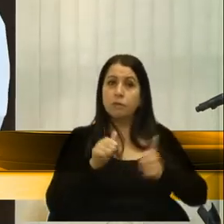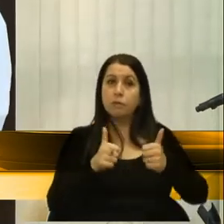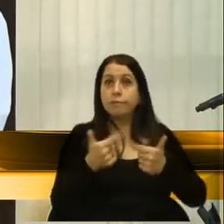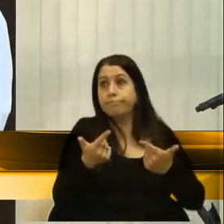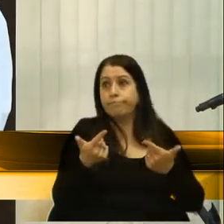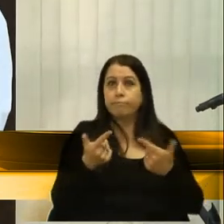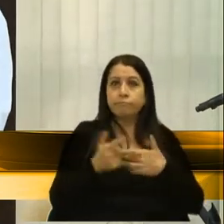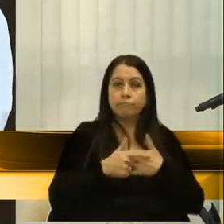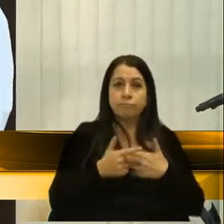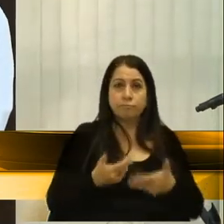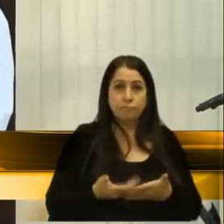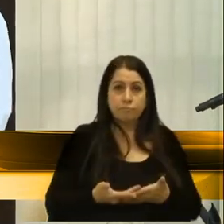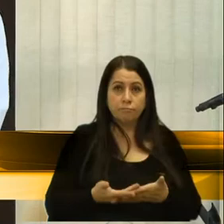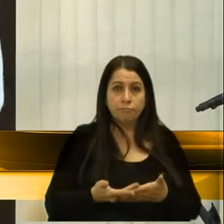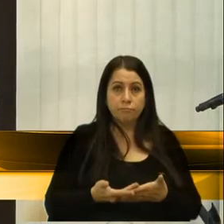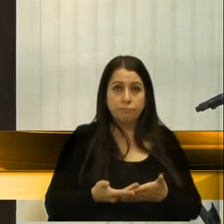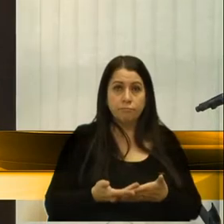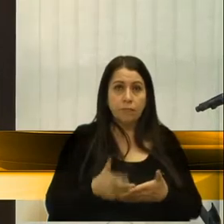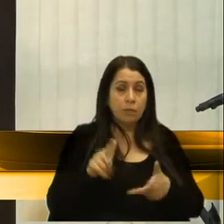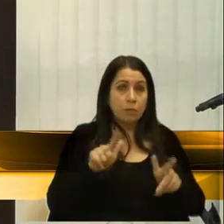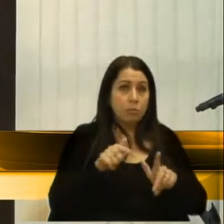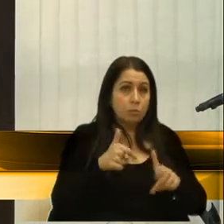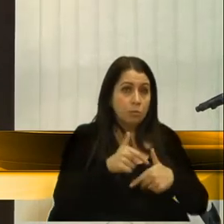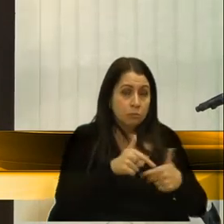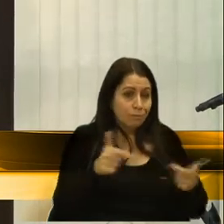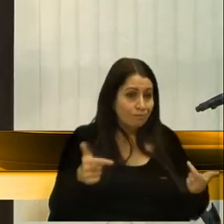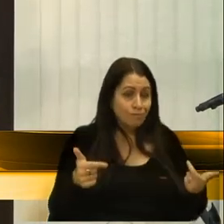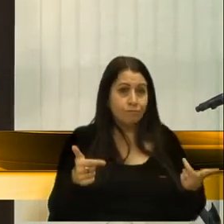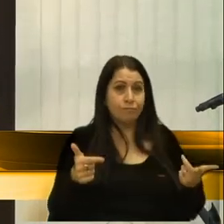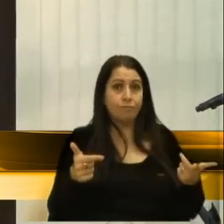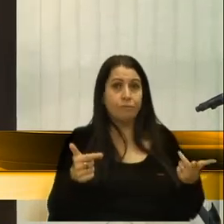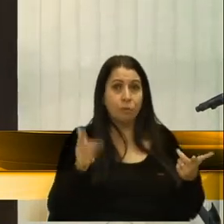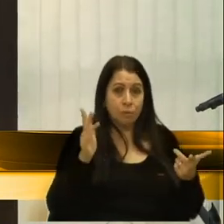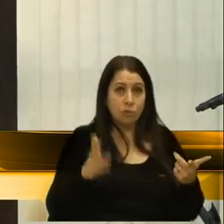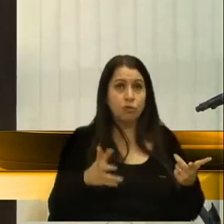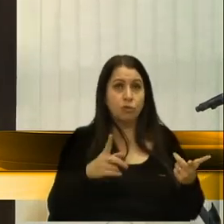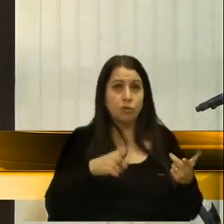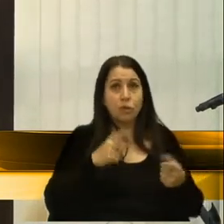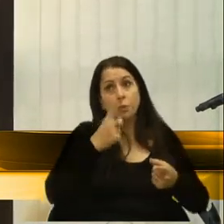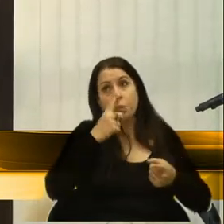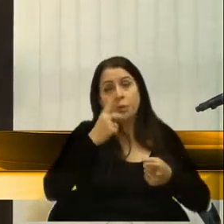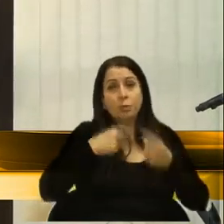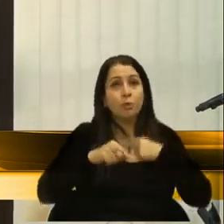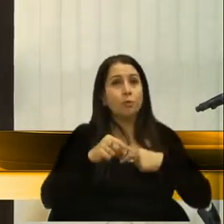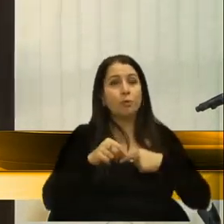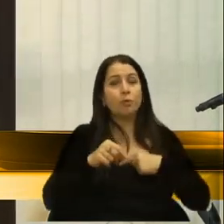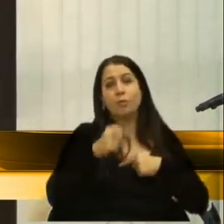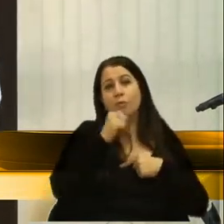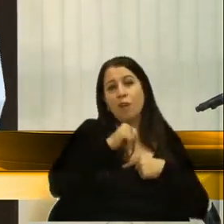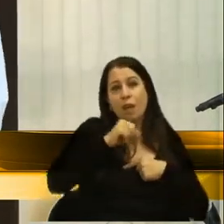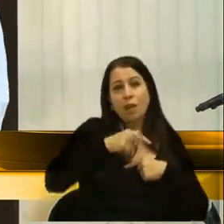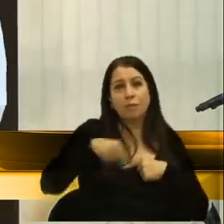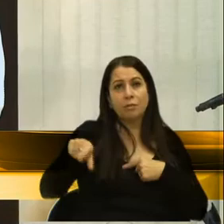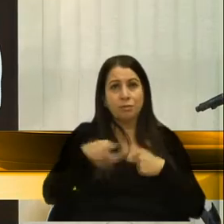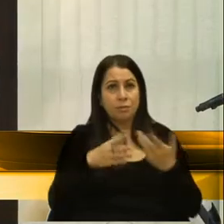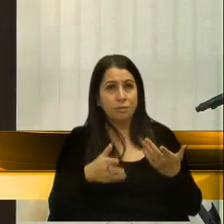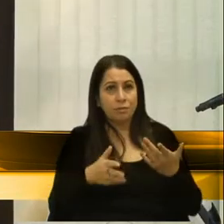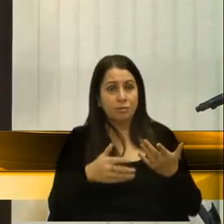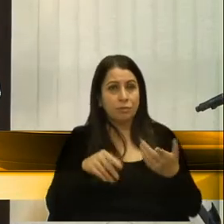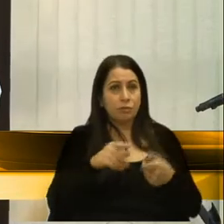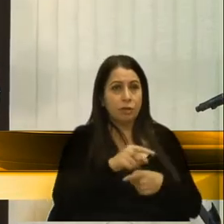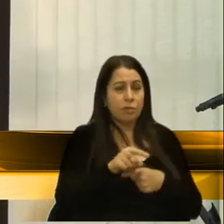função, que estão sem trabalho, porque já se tornou obsoleto o setor de taquigrafia.